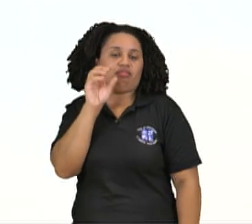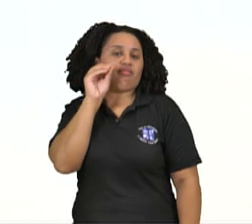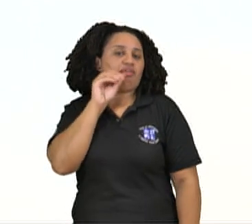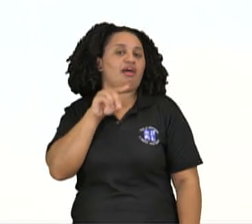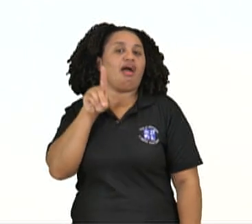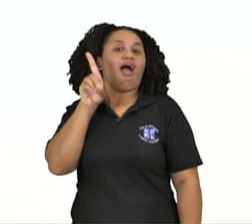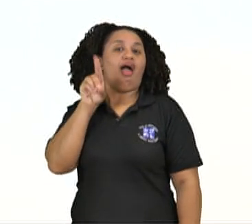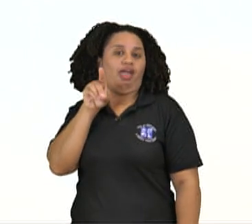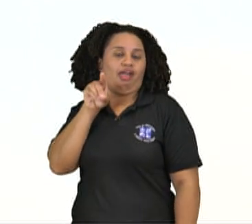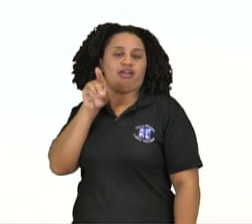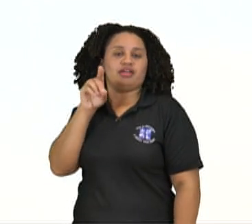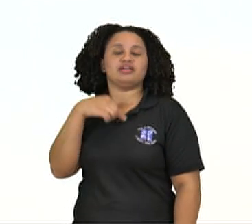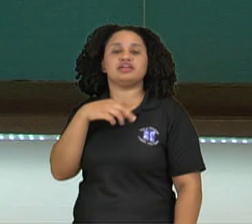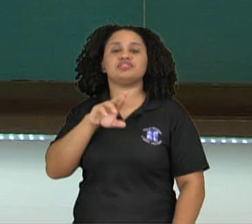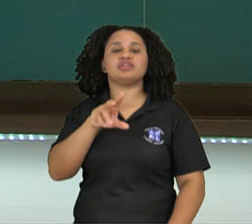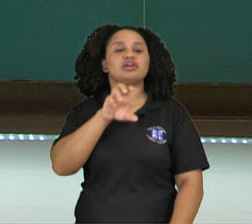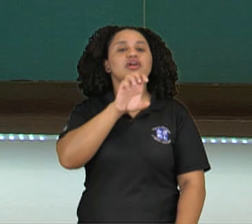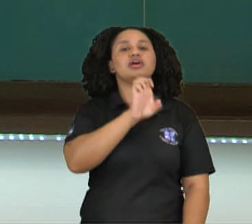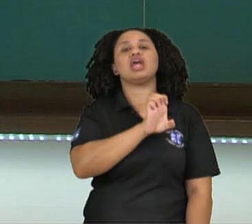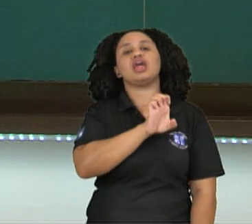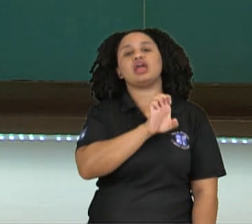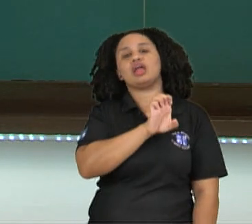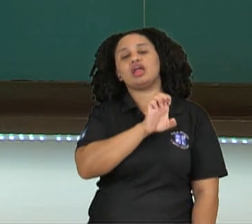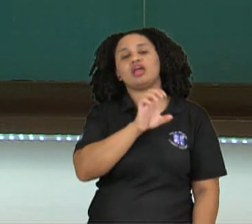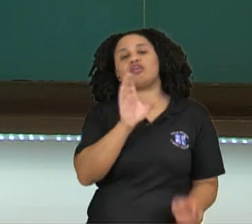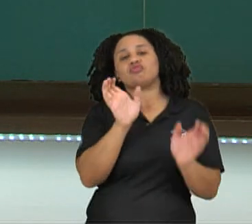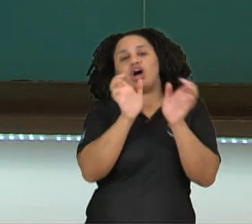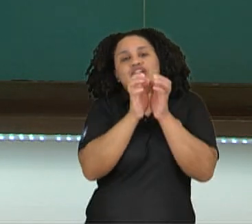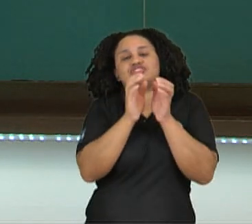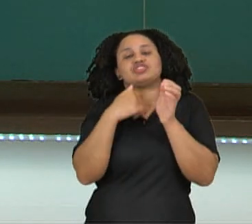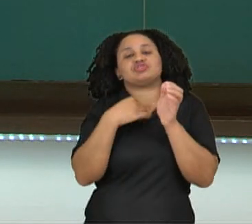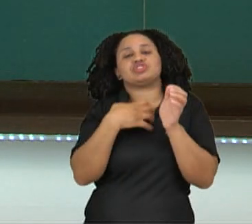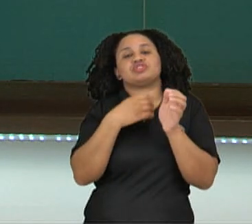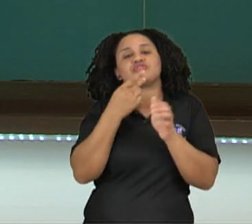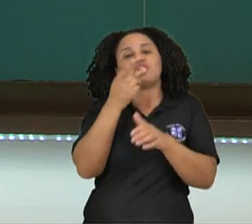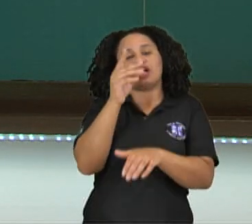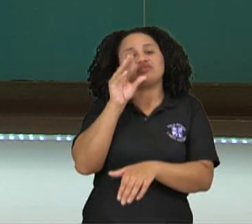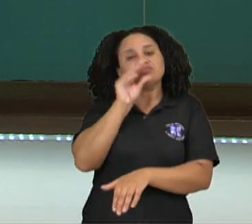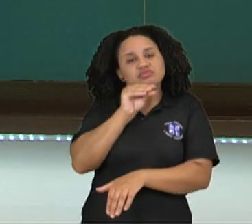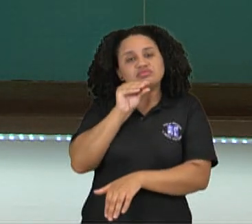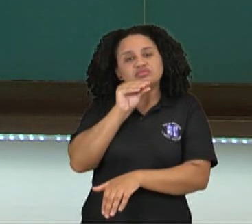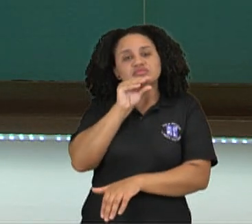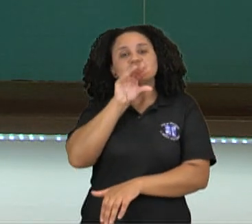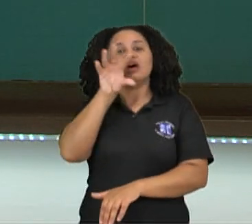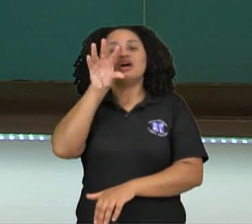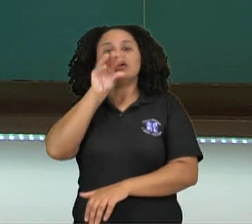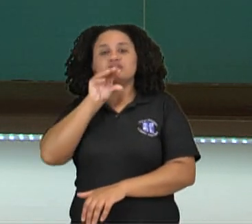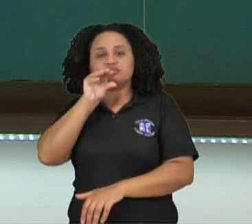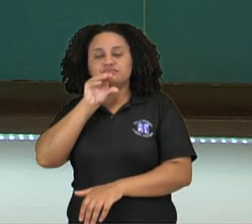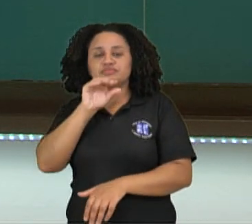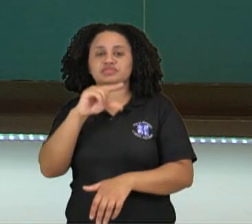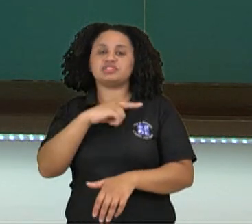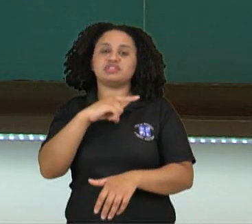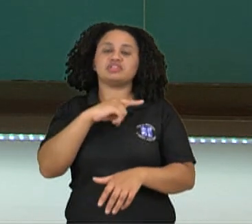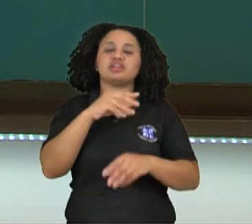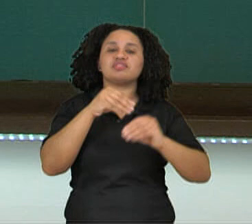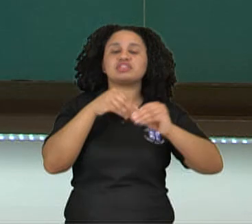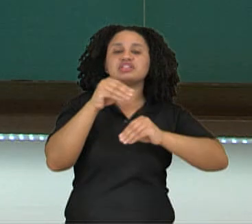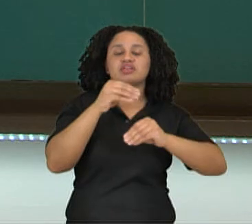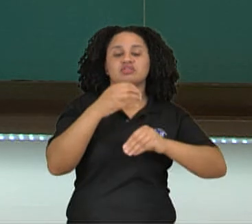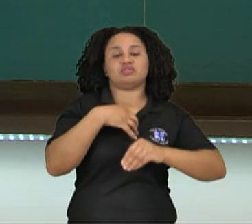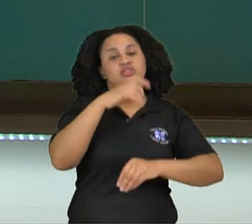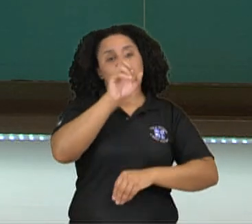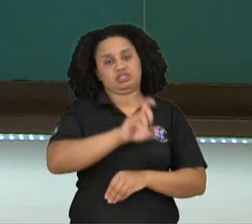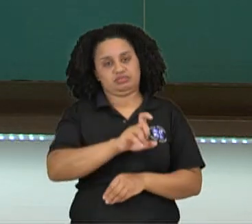É diferente de e, que o som é mais fechado. Então, quando colocamos aqui um acento agudo, temos a flexão do verbo ser na